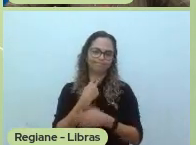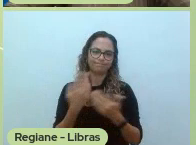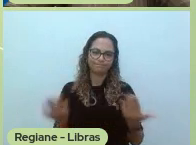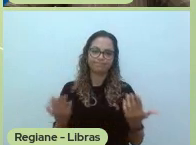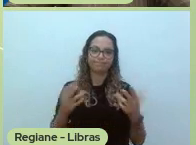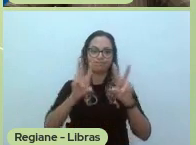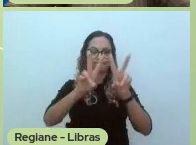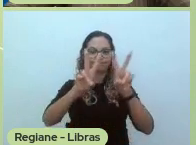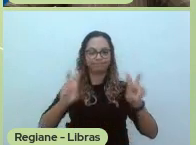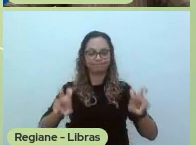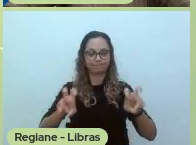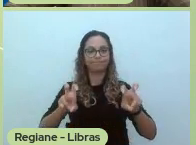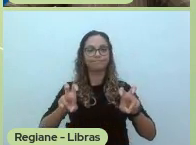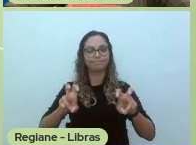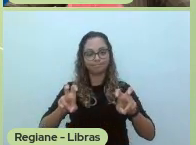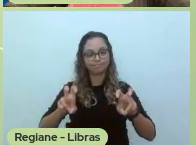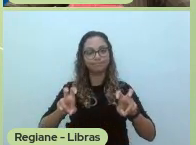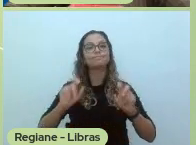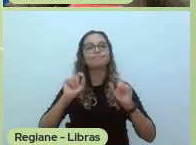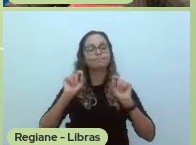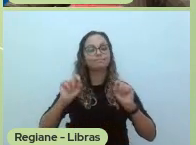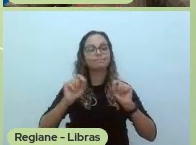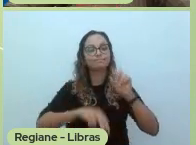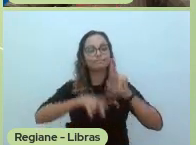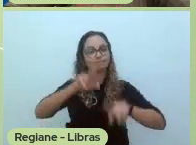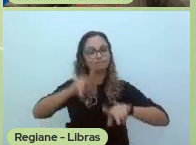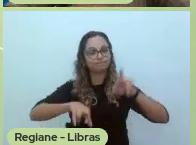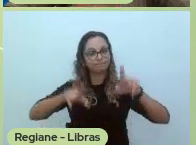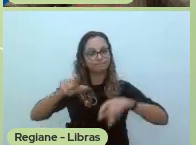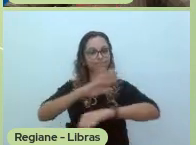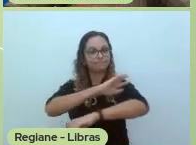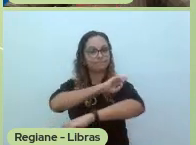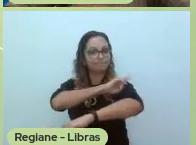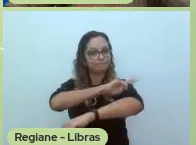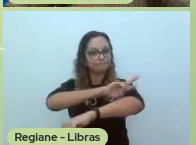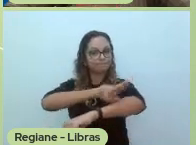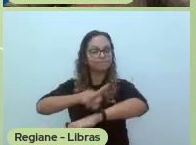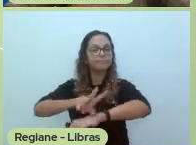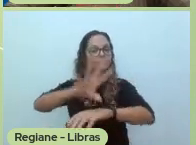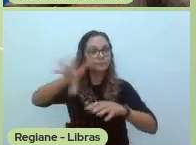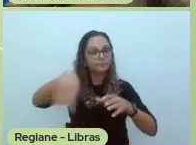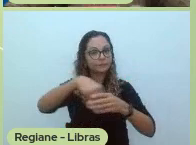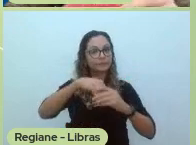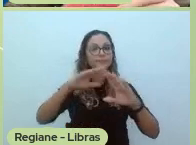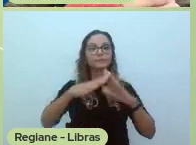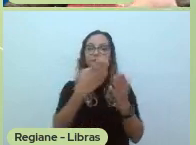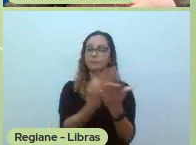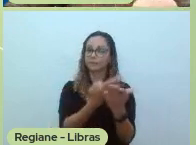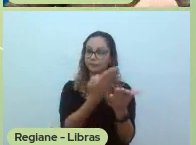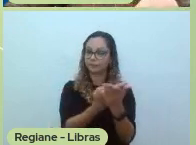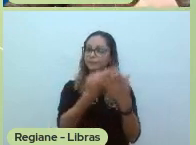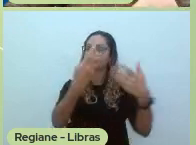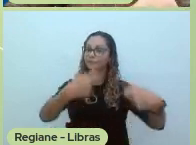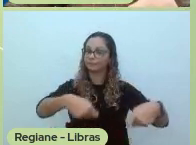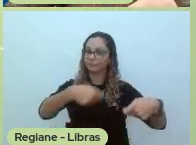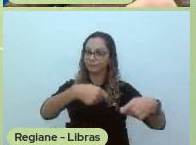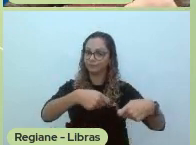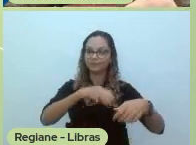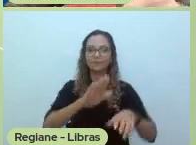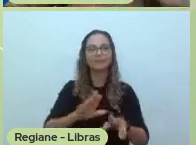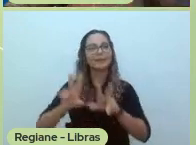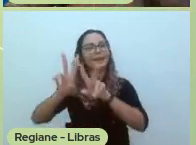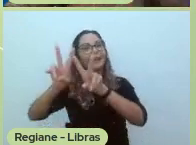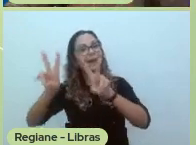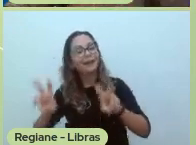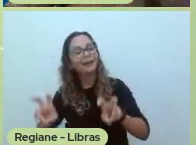diversidade racial nas escolas e tudo. Na parte de inclusão de pessoas com deficiência, já foi colocado